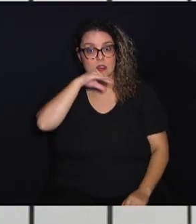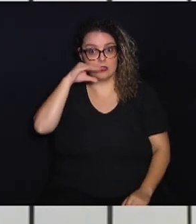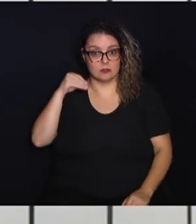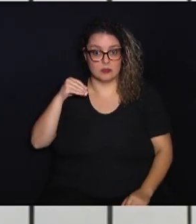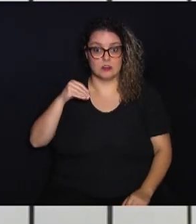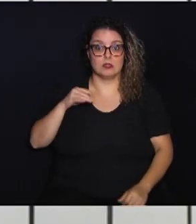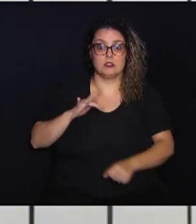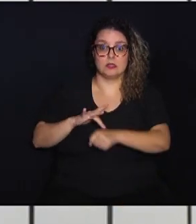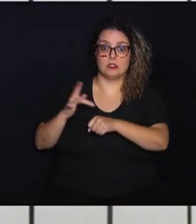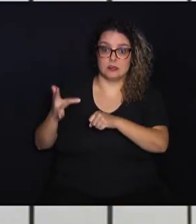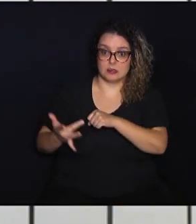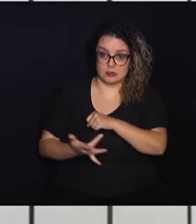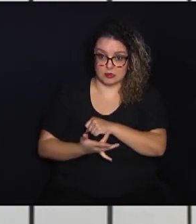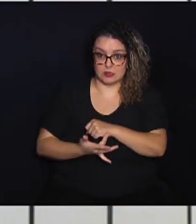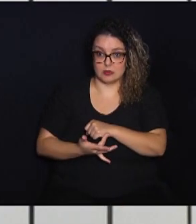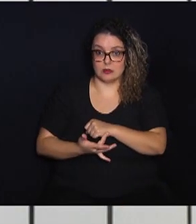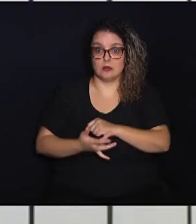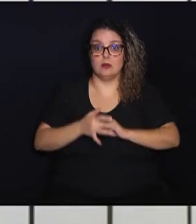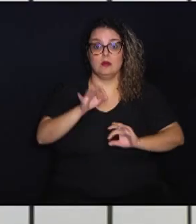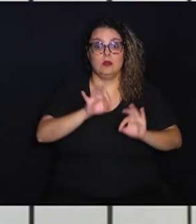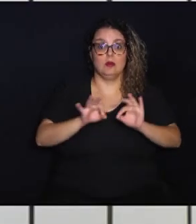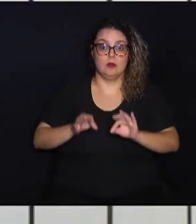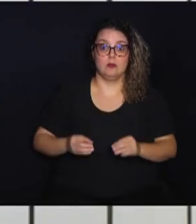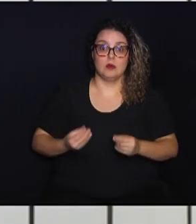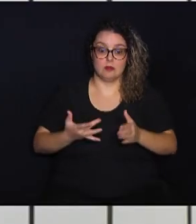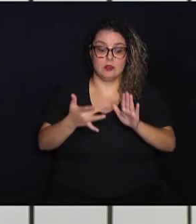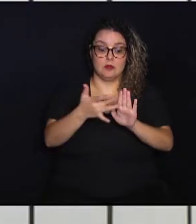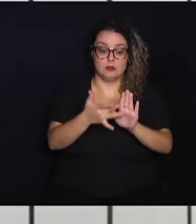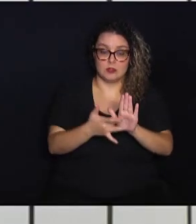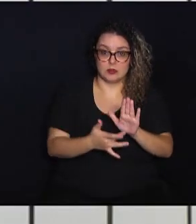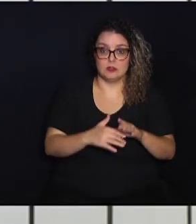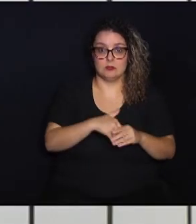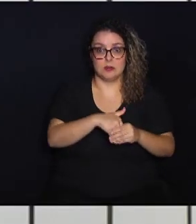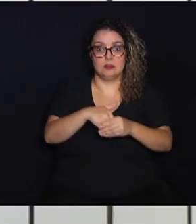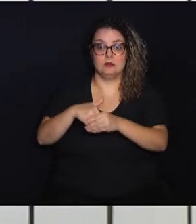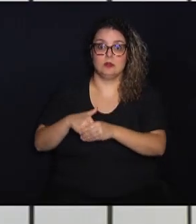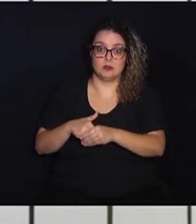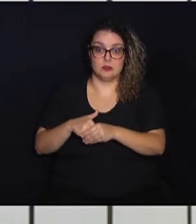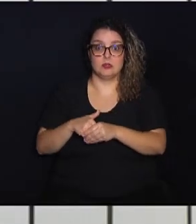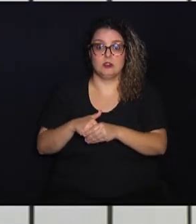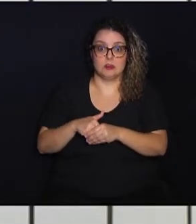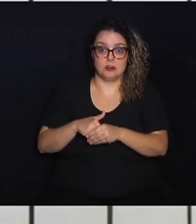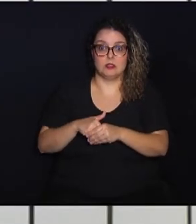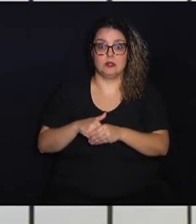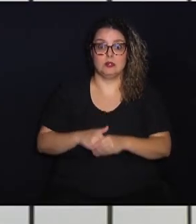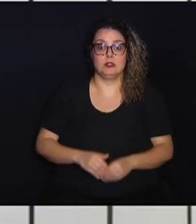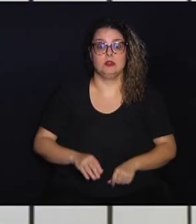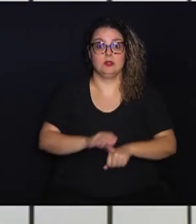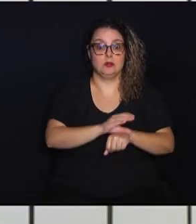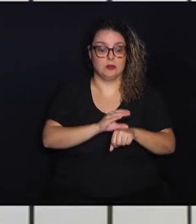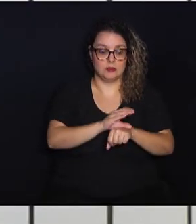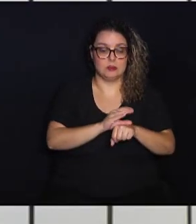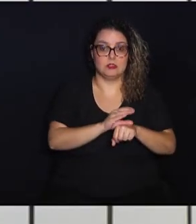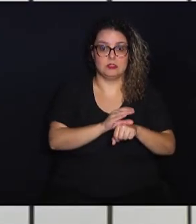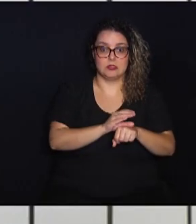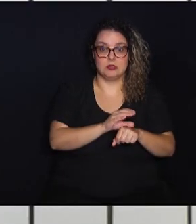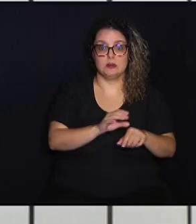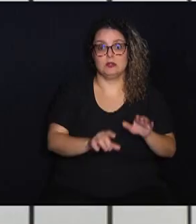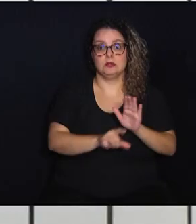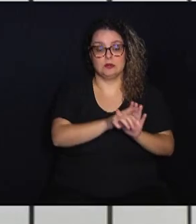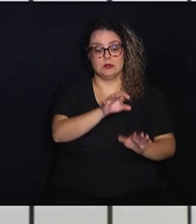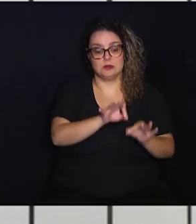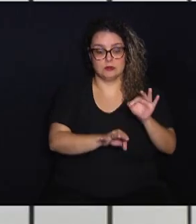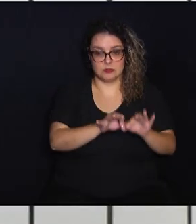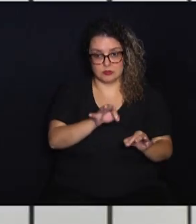nas redes sociais. O projeto está pronto para entrar em pauta nas votações de Comissão de Constituição, Justiça e Cidadania. A proposta,